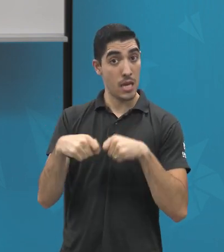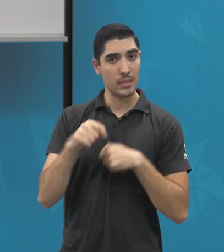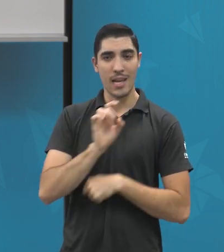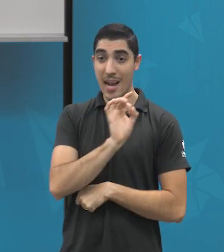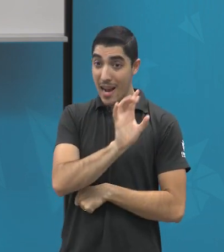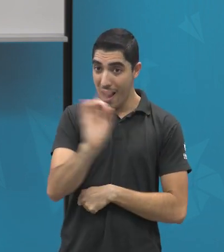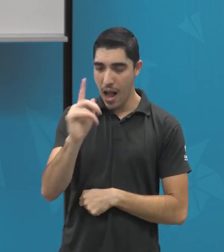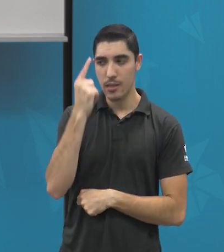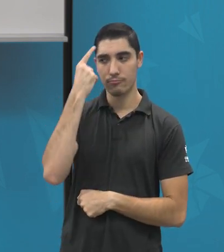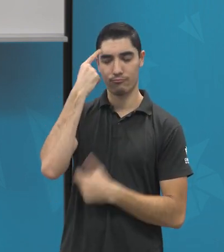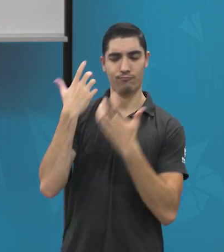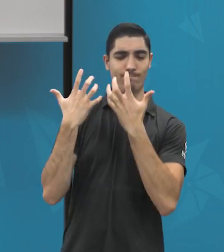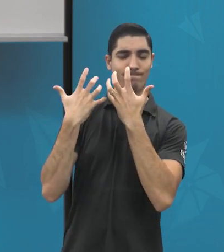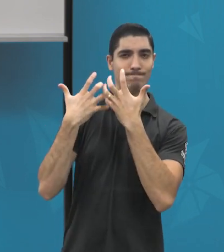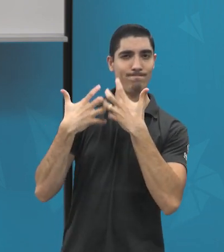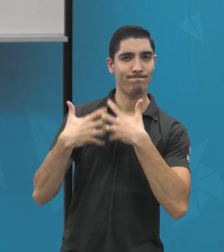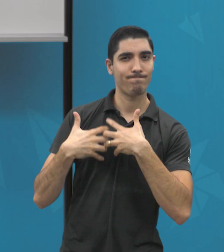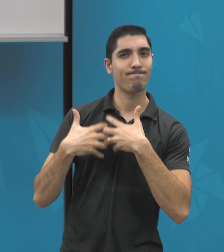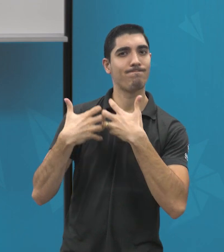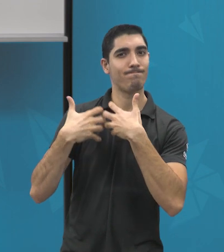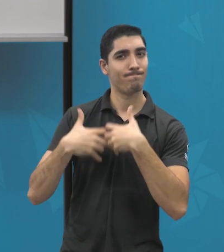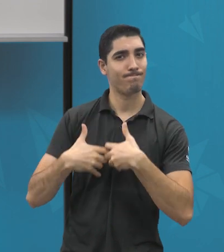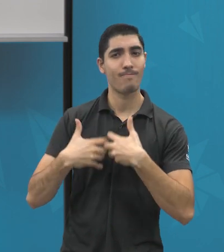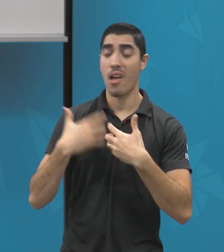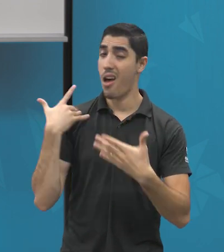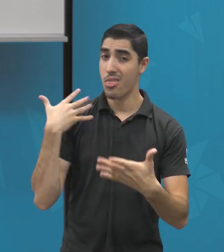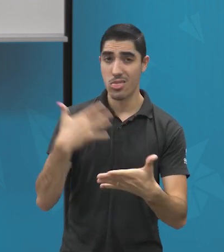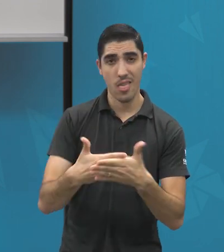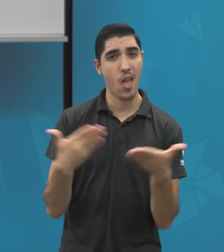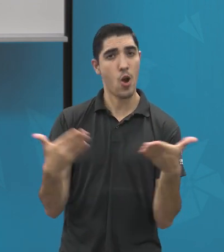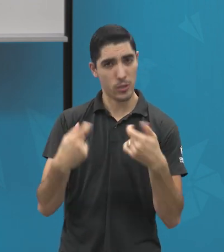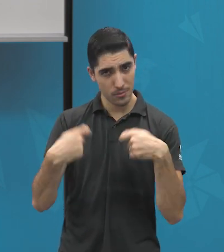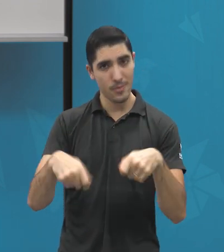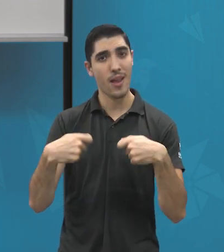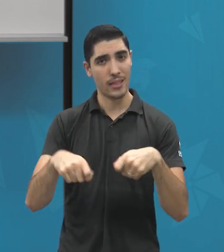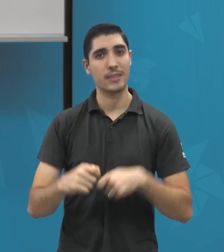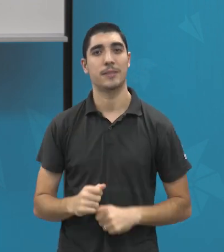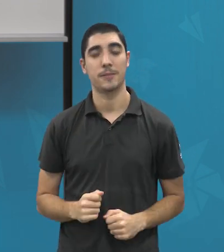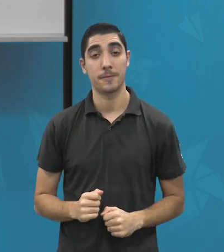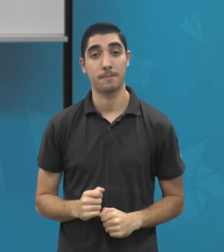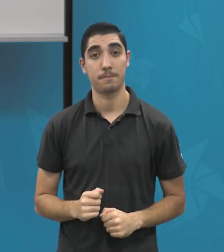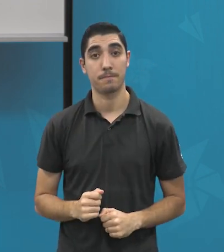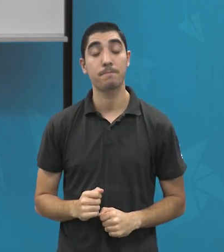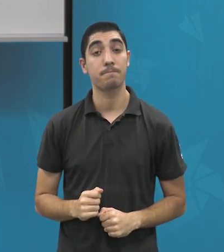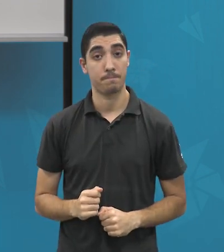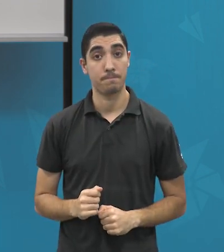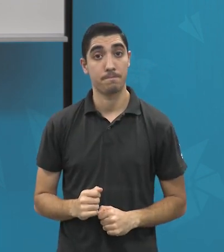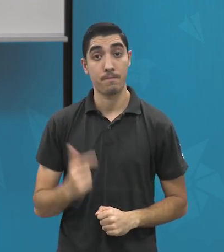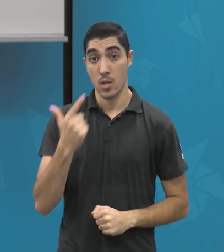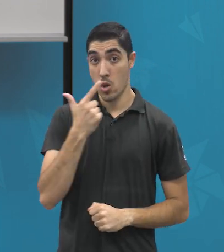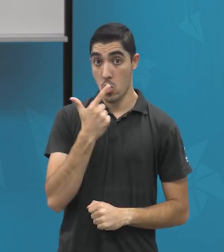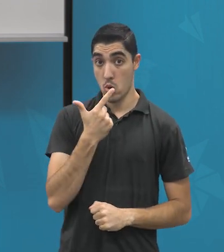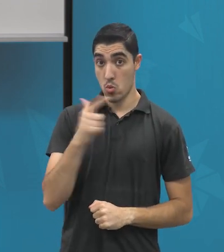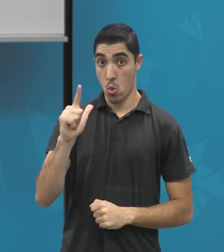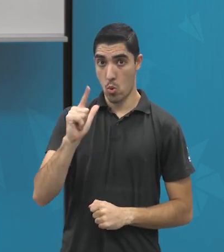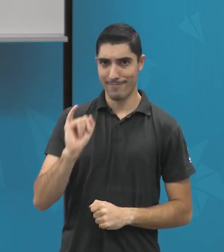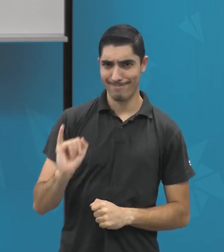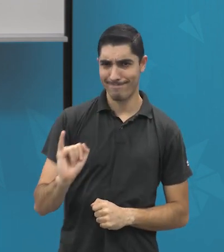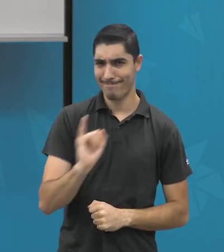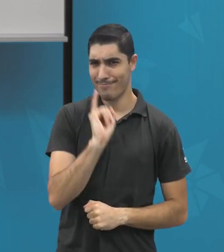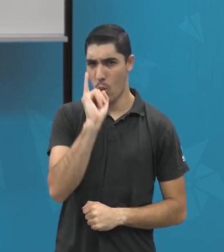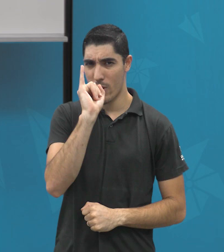cuidado, mesmo nos dias de hoje. O elemento importante